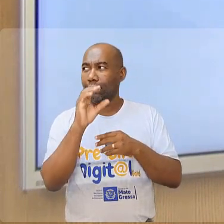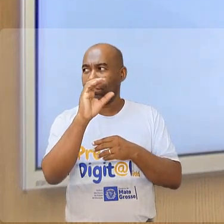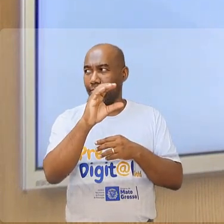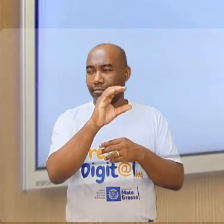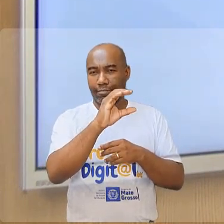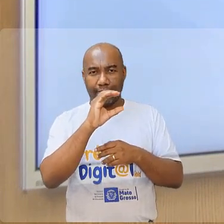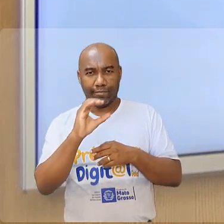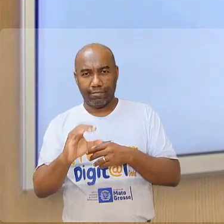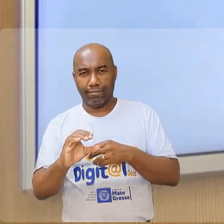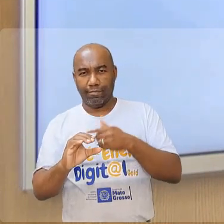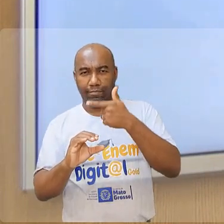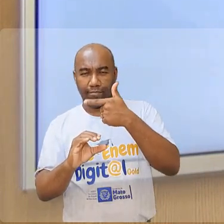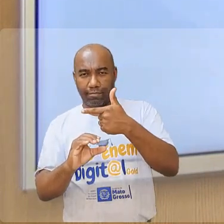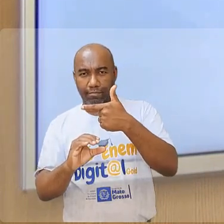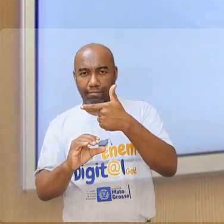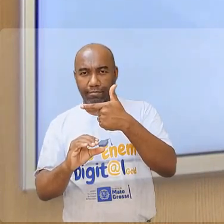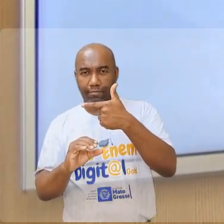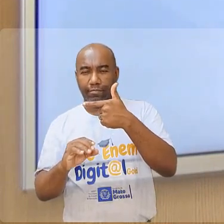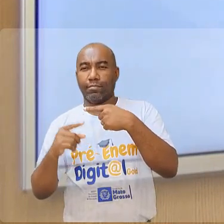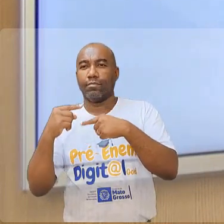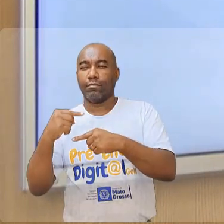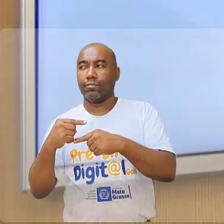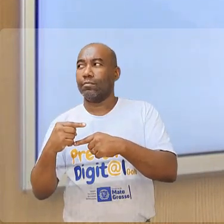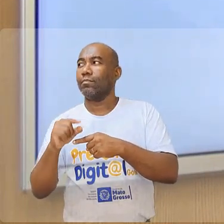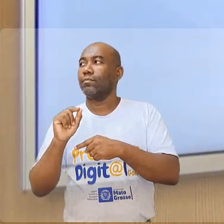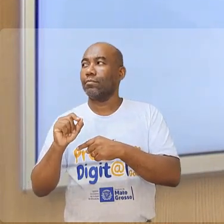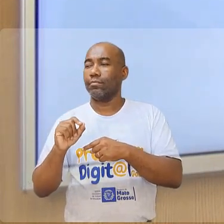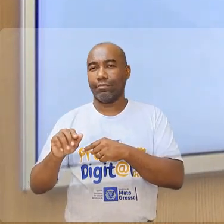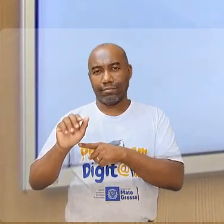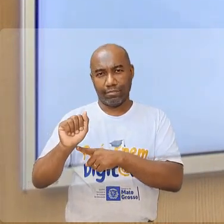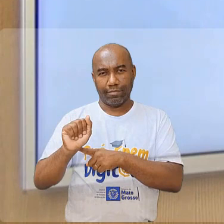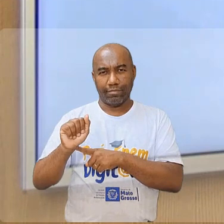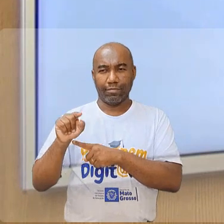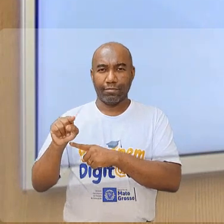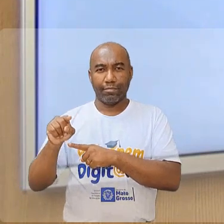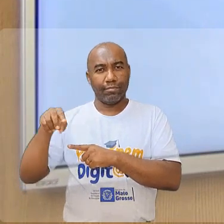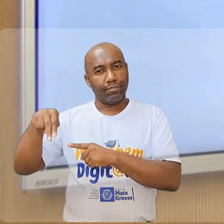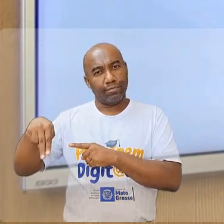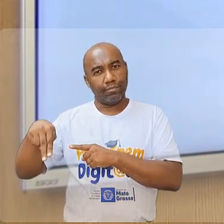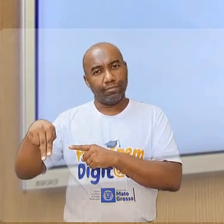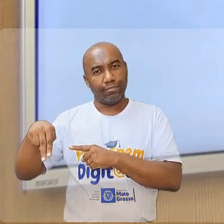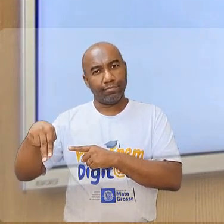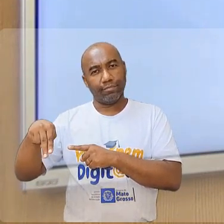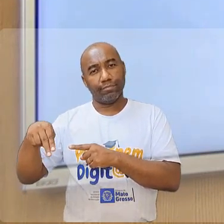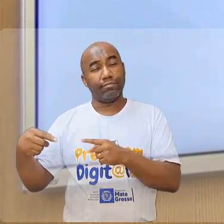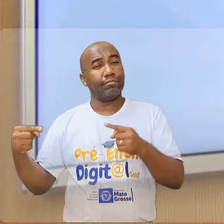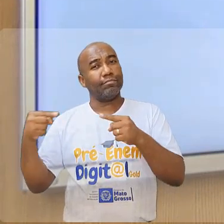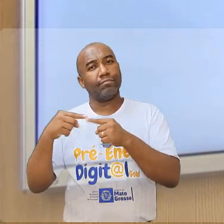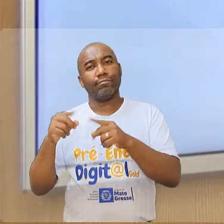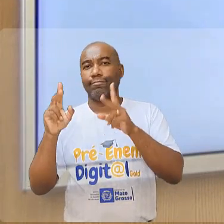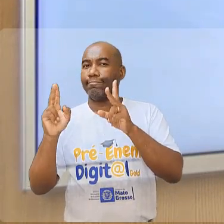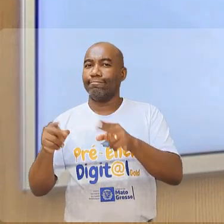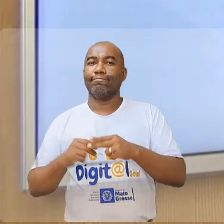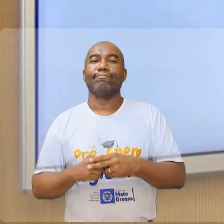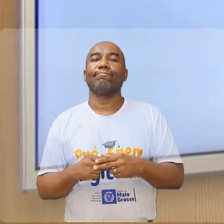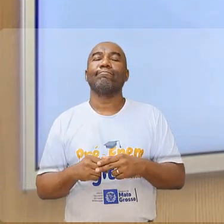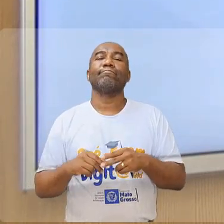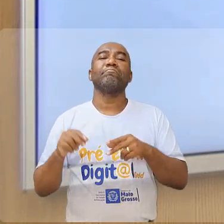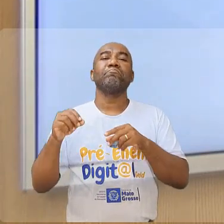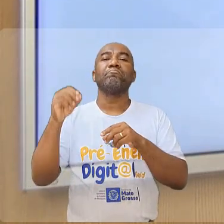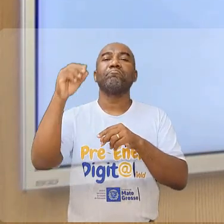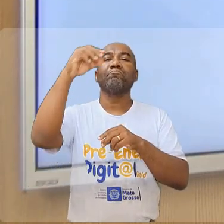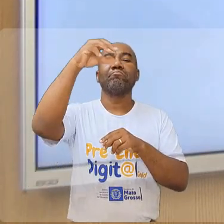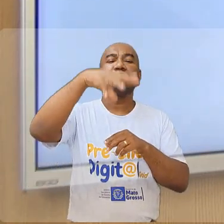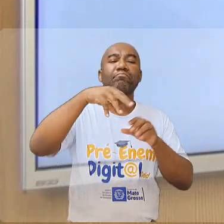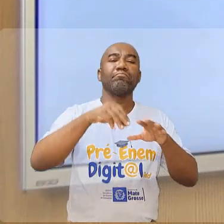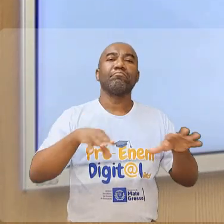elevar ao quadrado ele vai ser igual a quem a hipotenusa do triângulo vezes a sombra das telhado quem